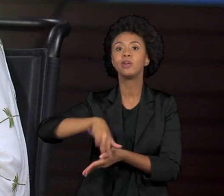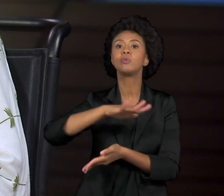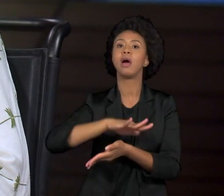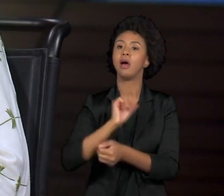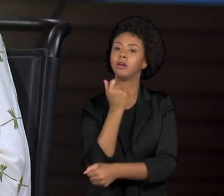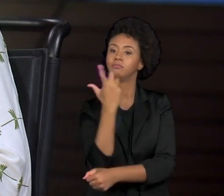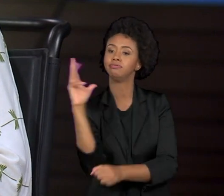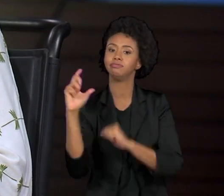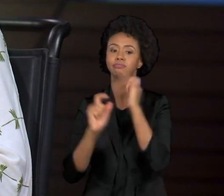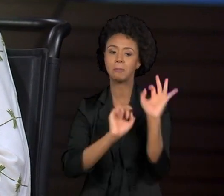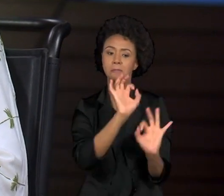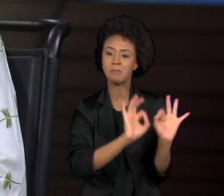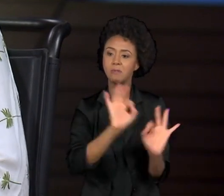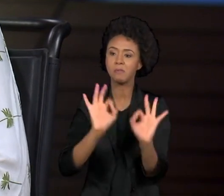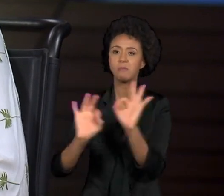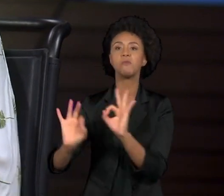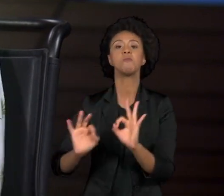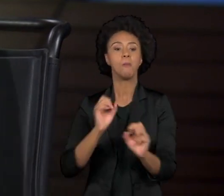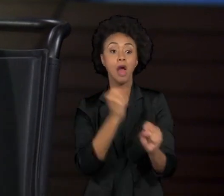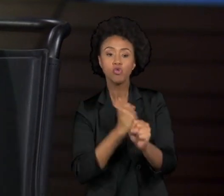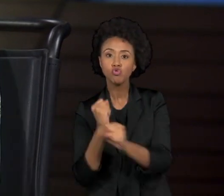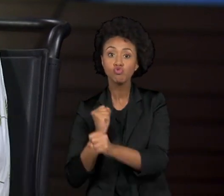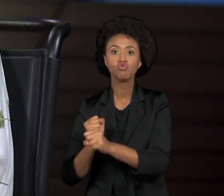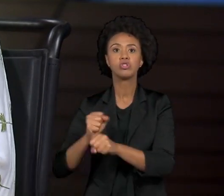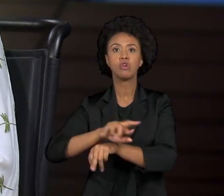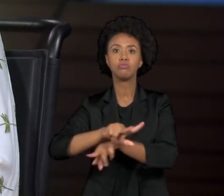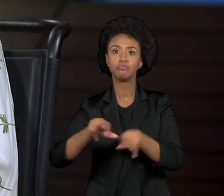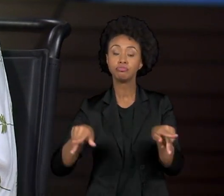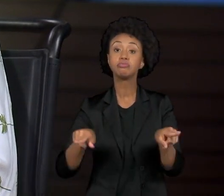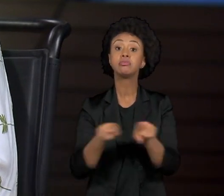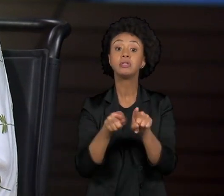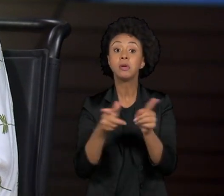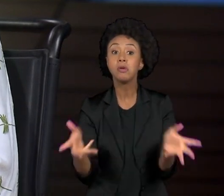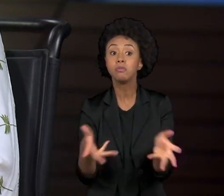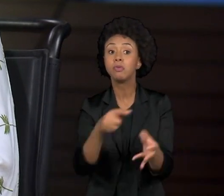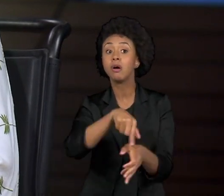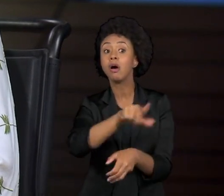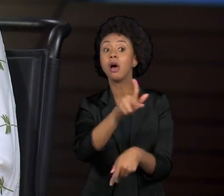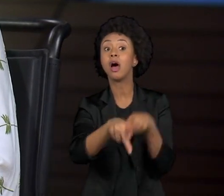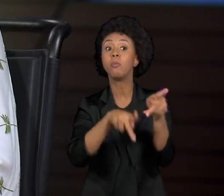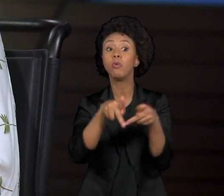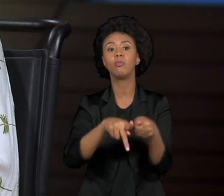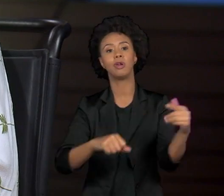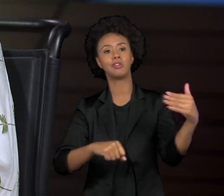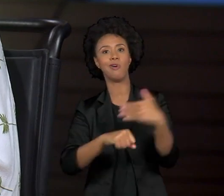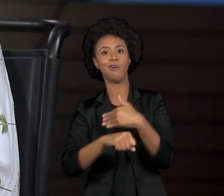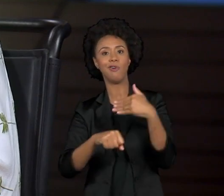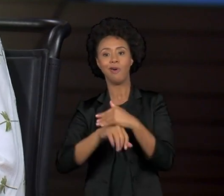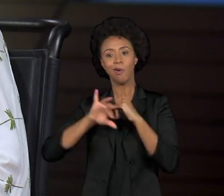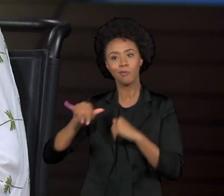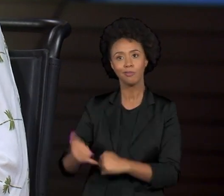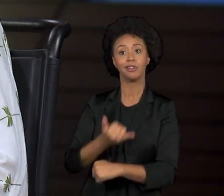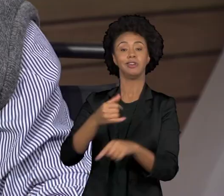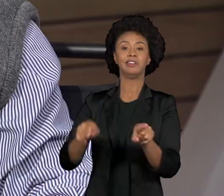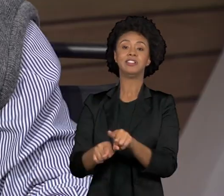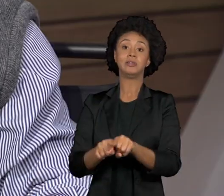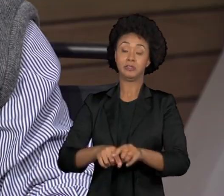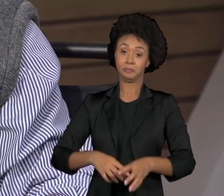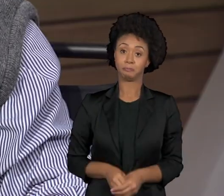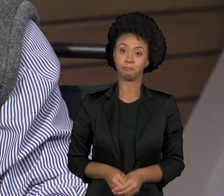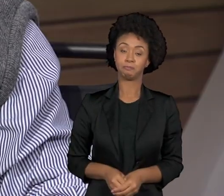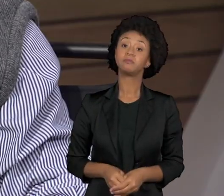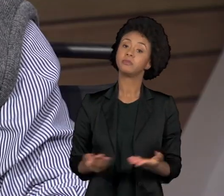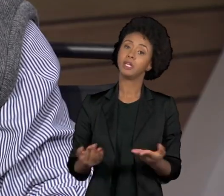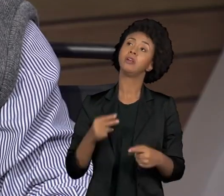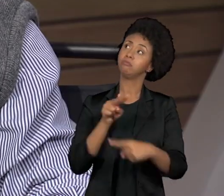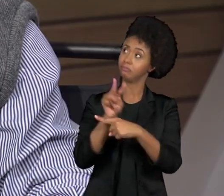infraestrutura verde, que vai trazer... A infraestrutura verde não é só trazer o verde, é fazer a população usufruir daquele espaço e participar daquele espaço, né? E